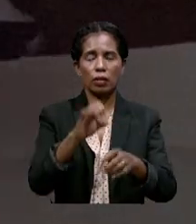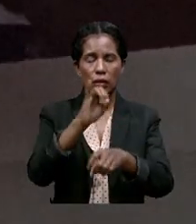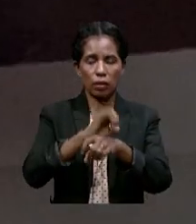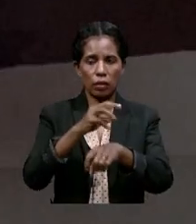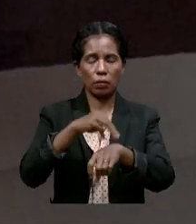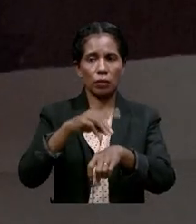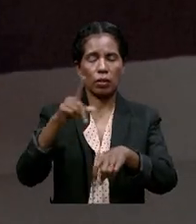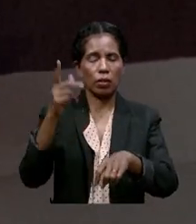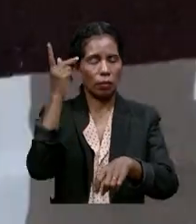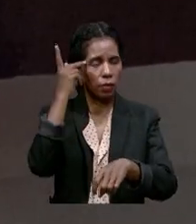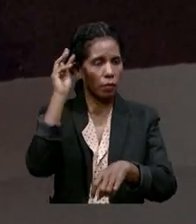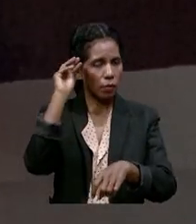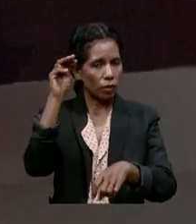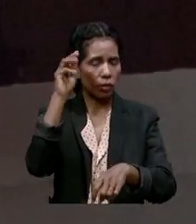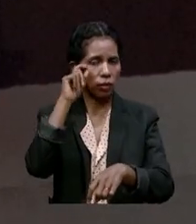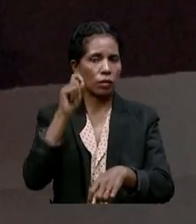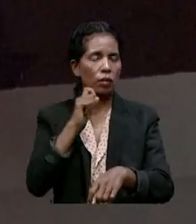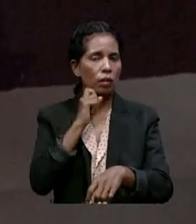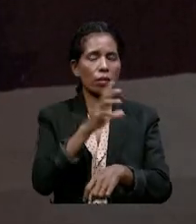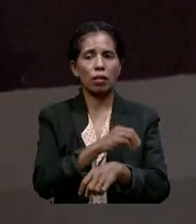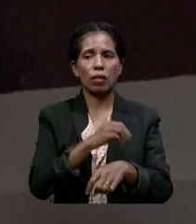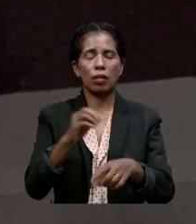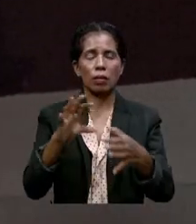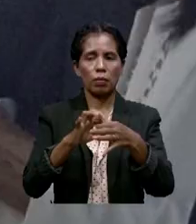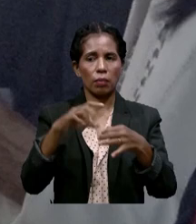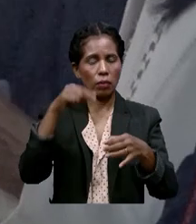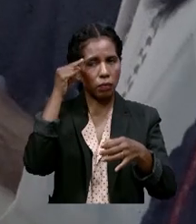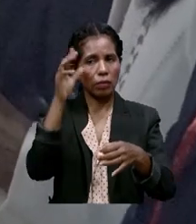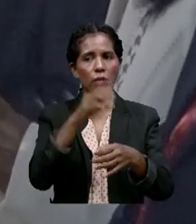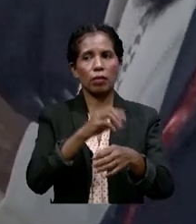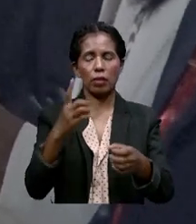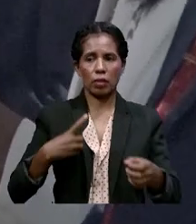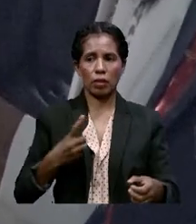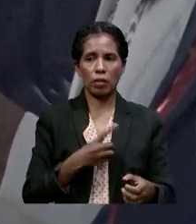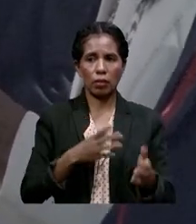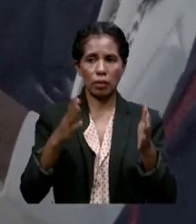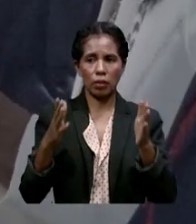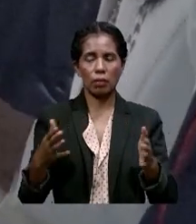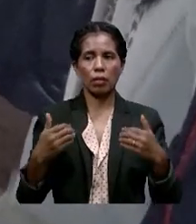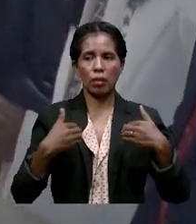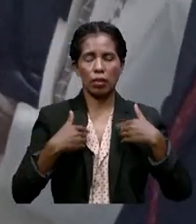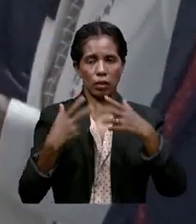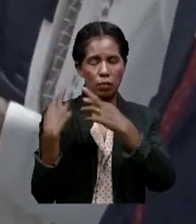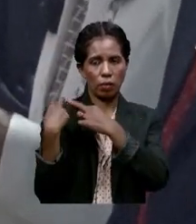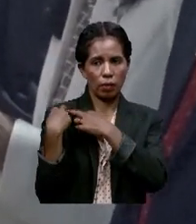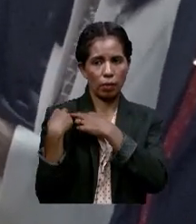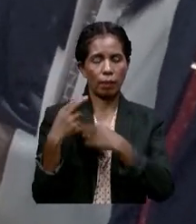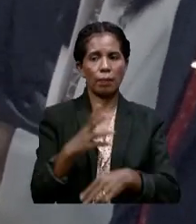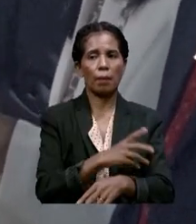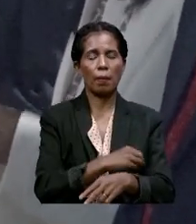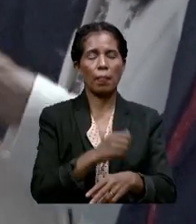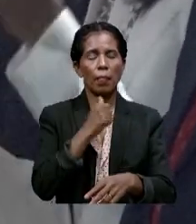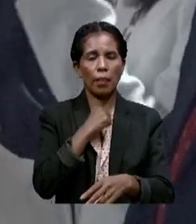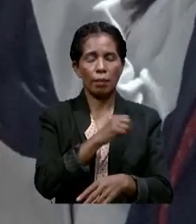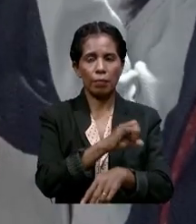Motael, primeiro-ministro Kerala Xanana Guzmão, membro governo, no mos deputado Sira Maxai responsável. E a homilia para